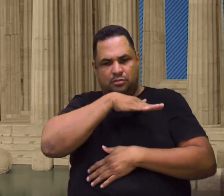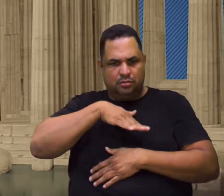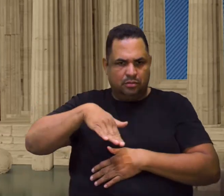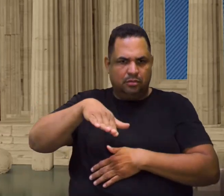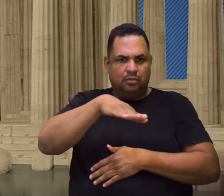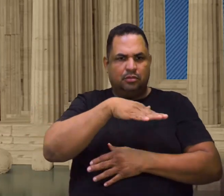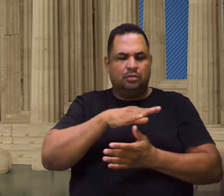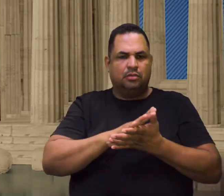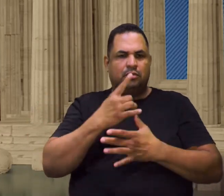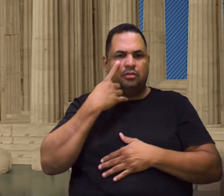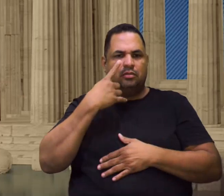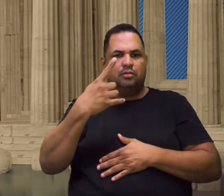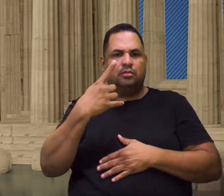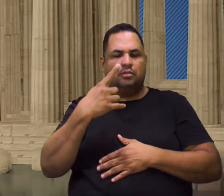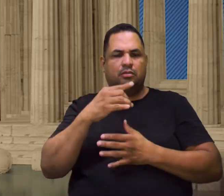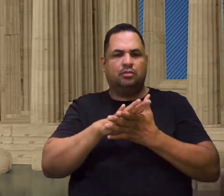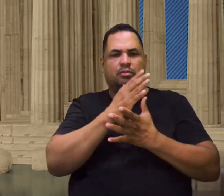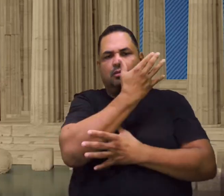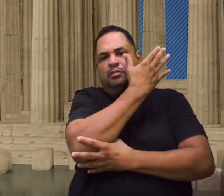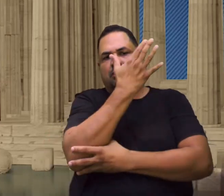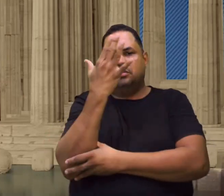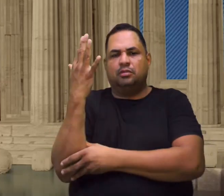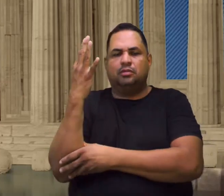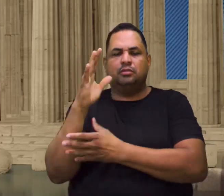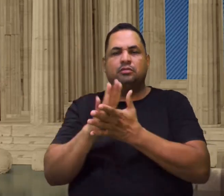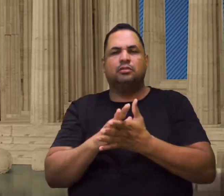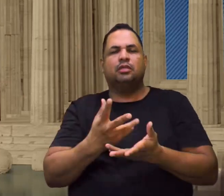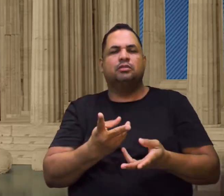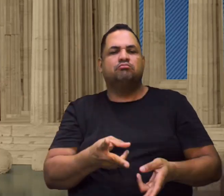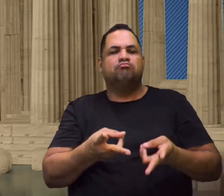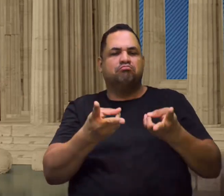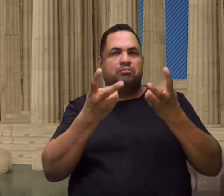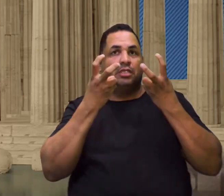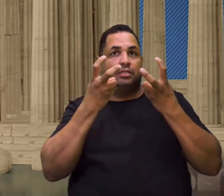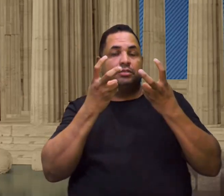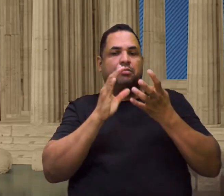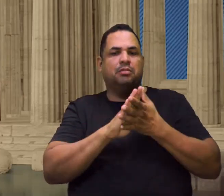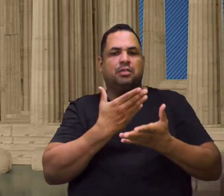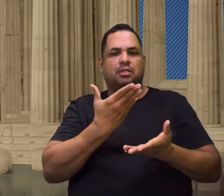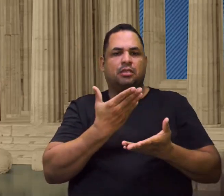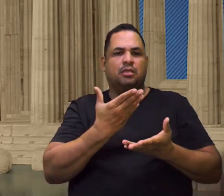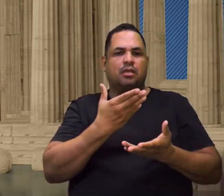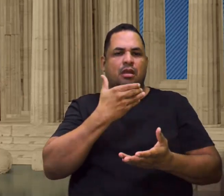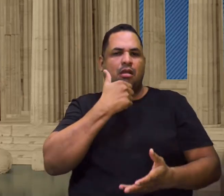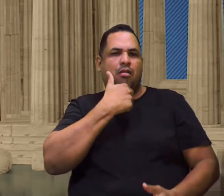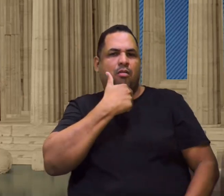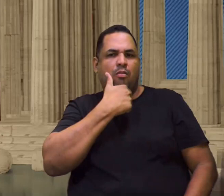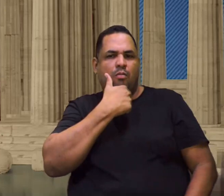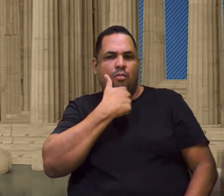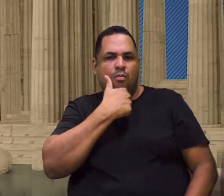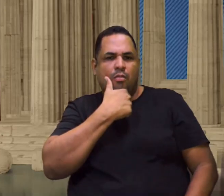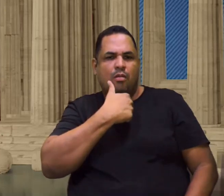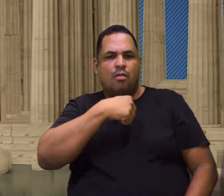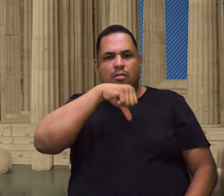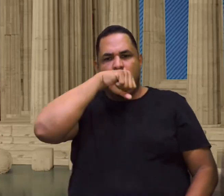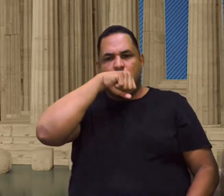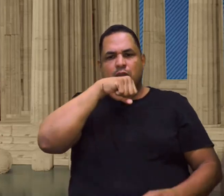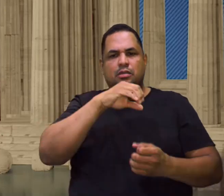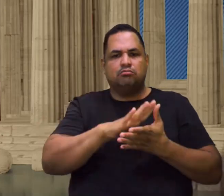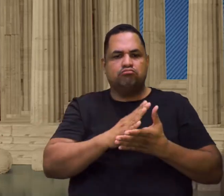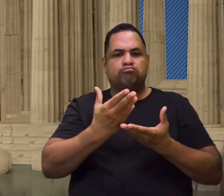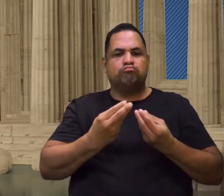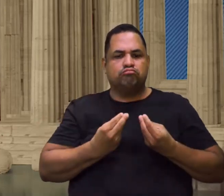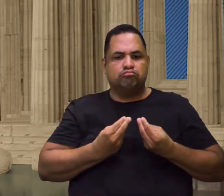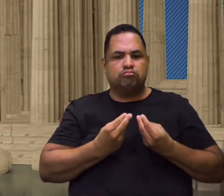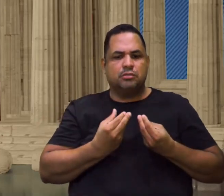natureza, a terra, como uma mãe que dá o sustento. Aprendemos isso lá no primeiro ano, nas aulas, né, inclusive opiniões